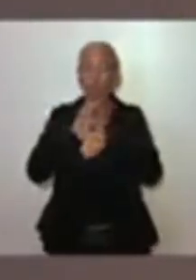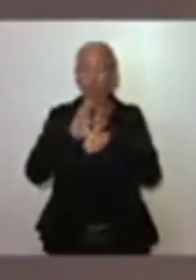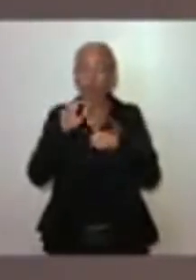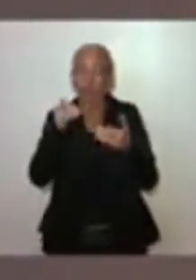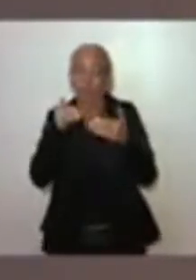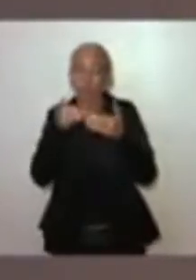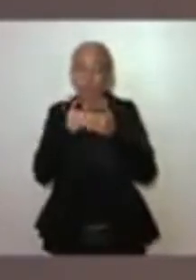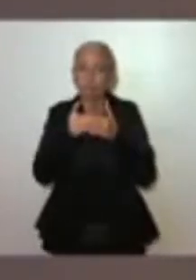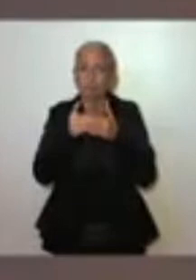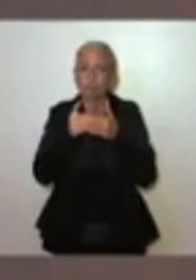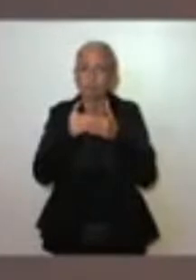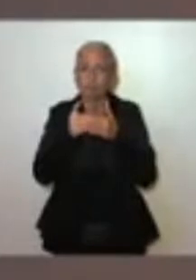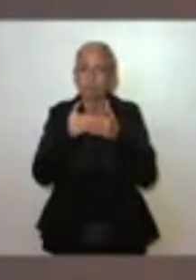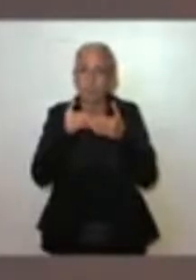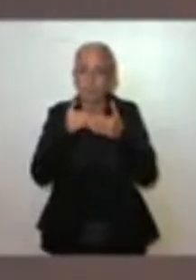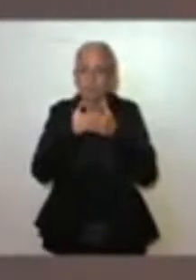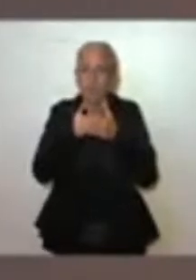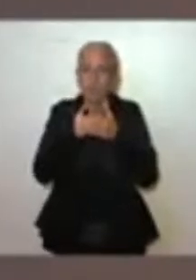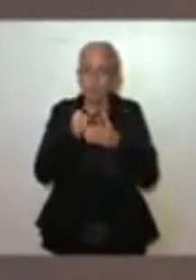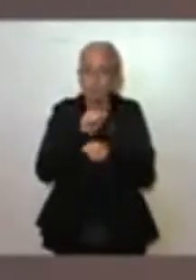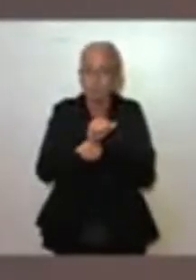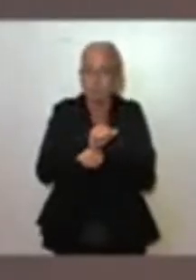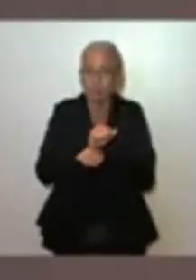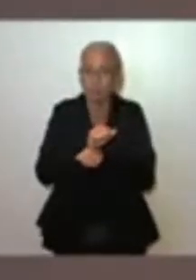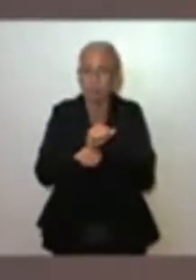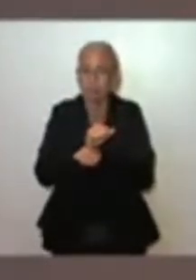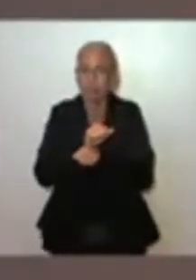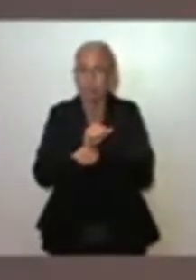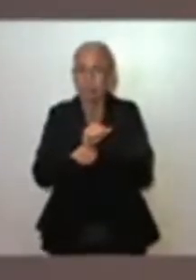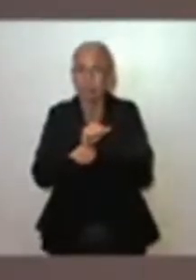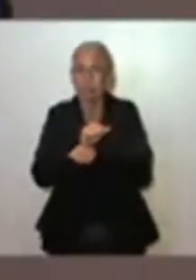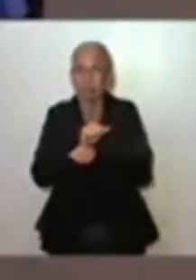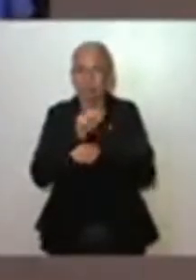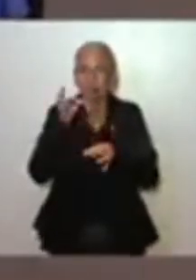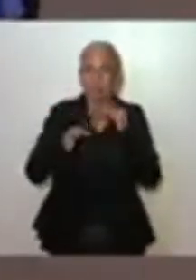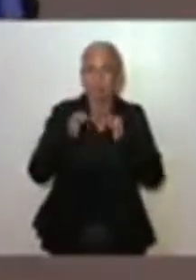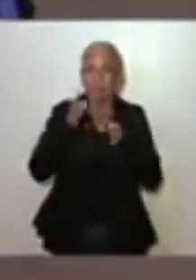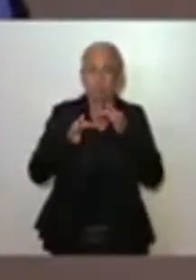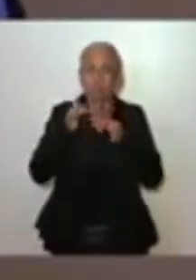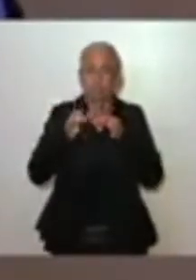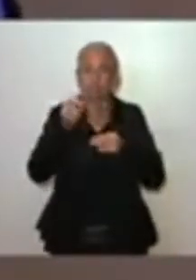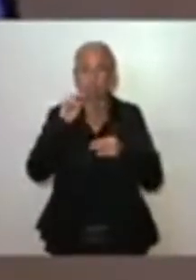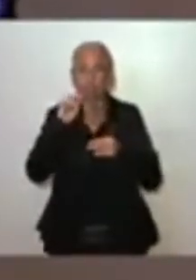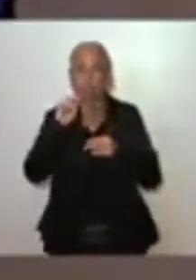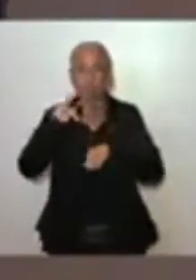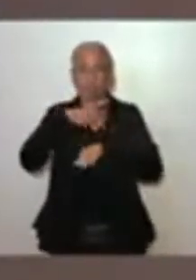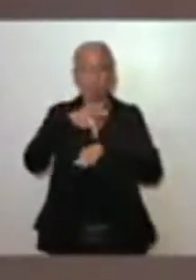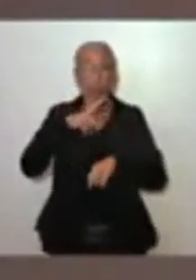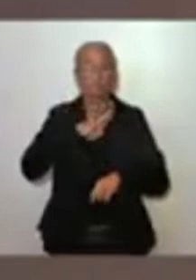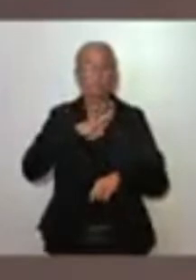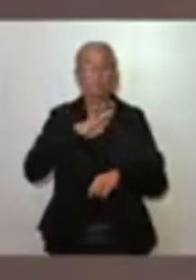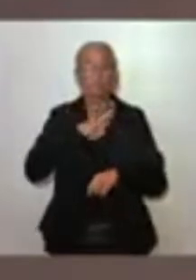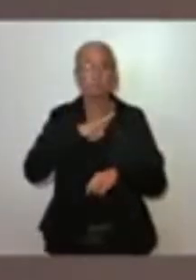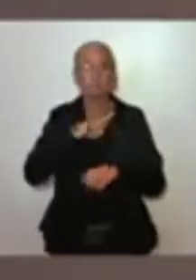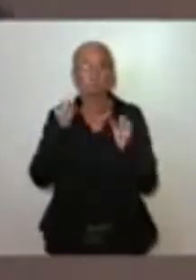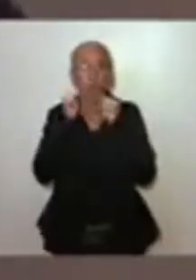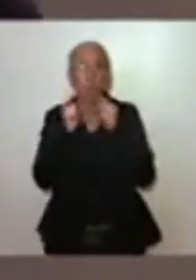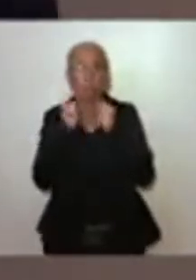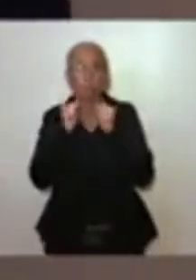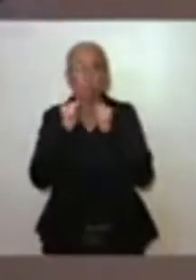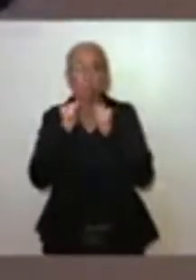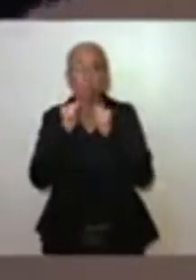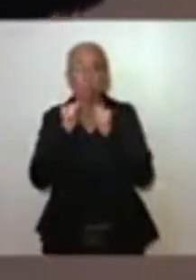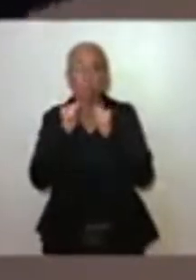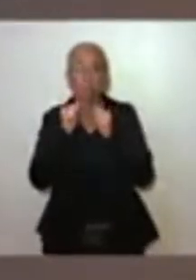este poder o Supremo Tribunal Federal tem nos países em que ele exista o poder